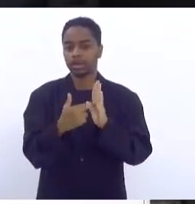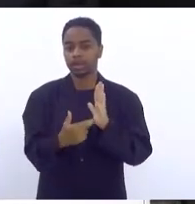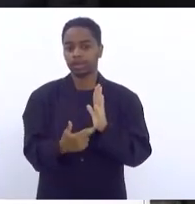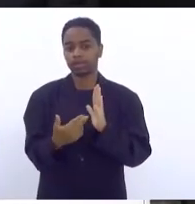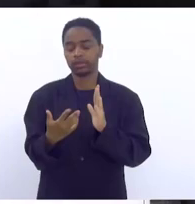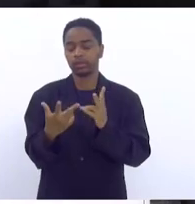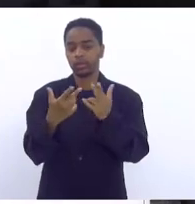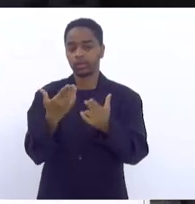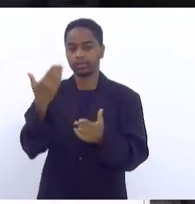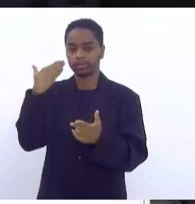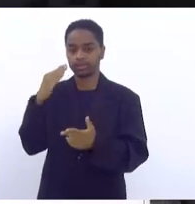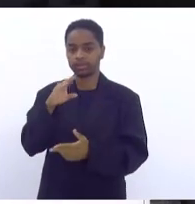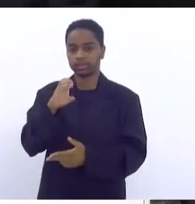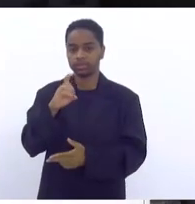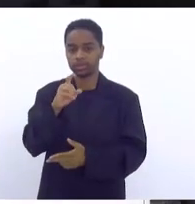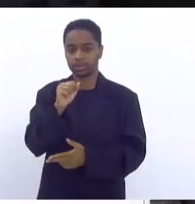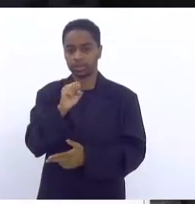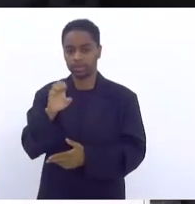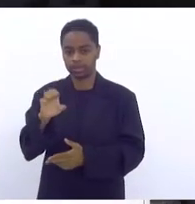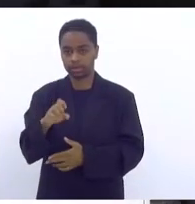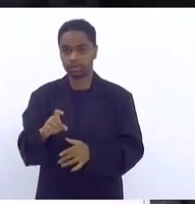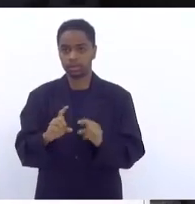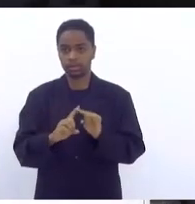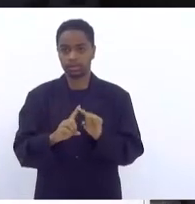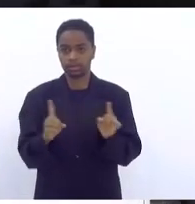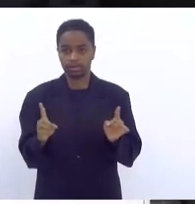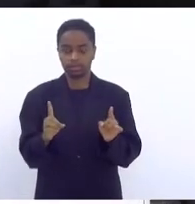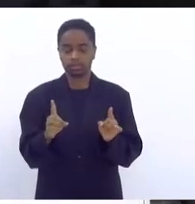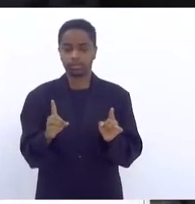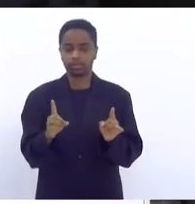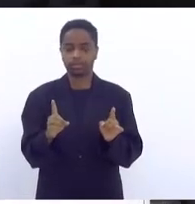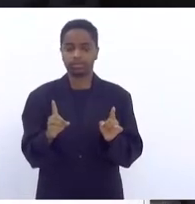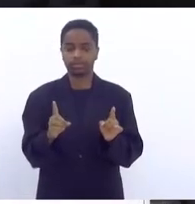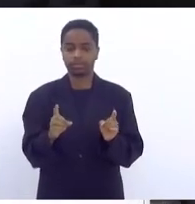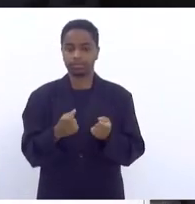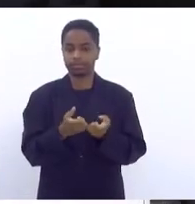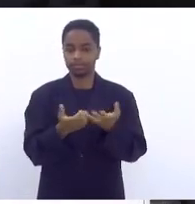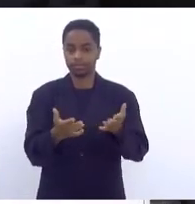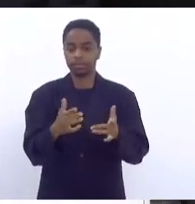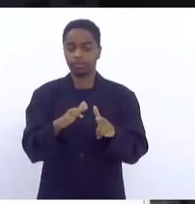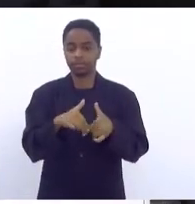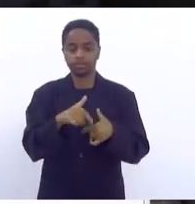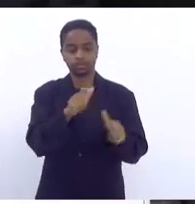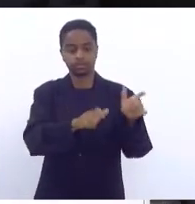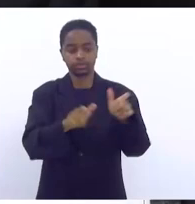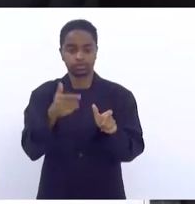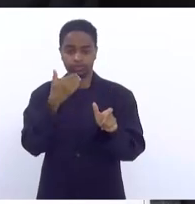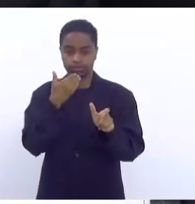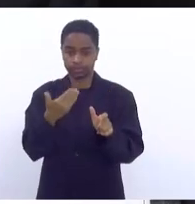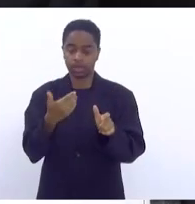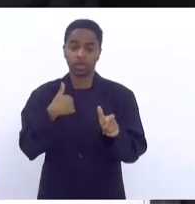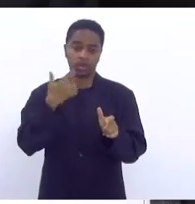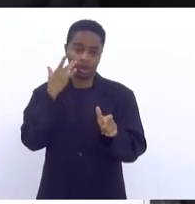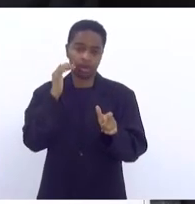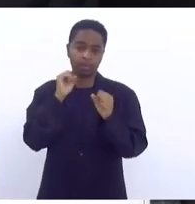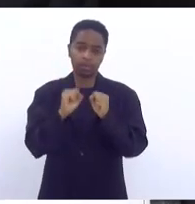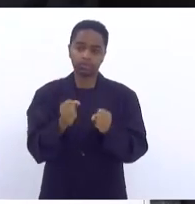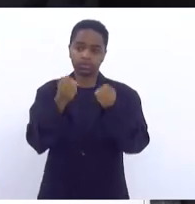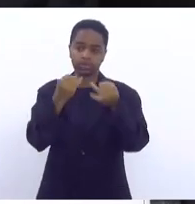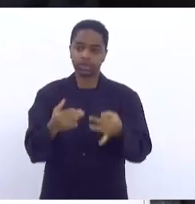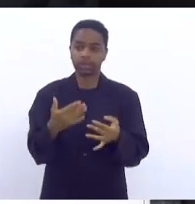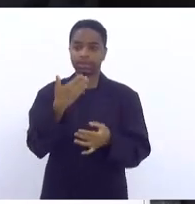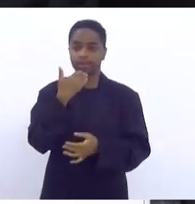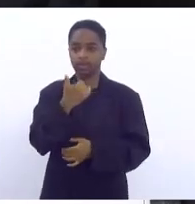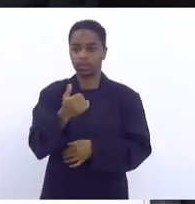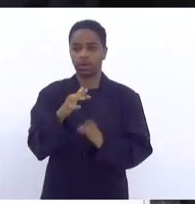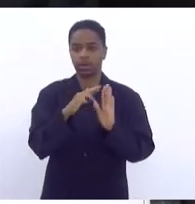Sedai e ela é Ela é eh cedida por solicitação das pessoas eu acho que a gente pode esclarecer melhor os critérios eu acho